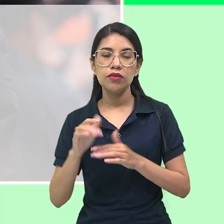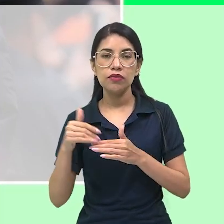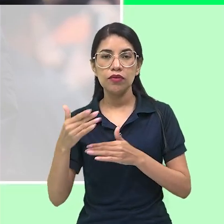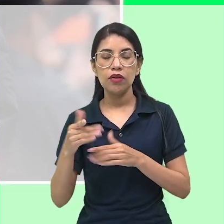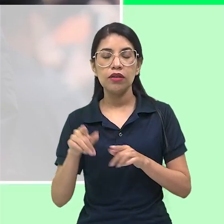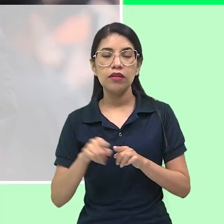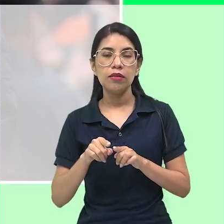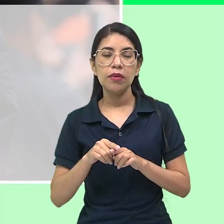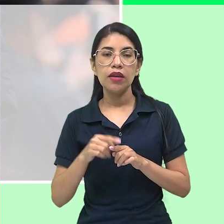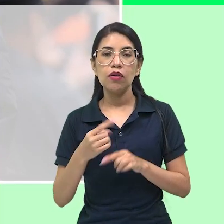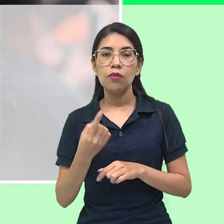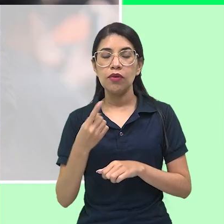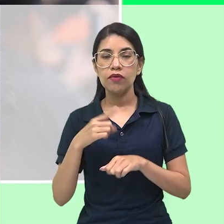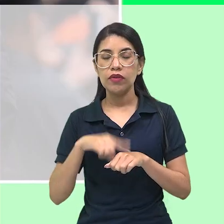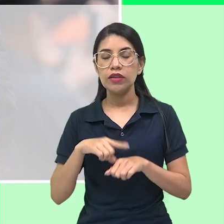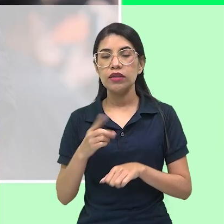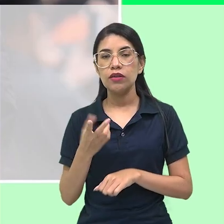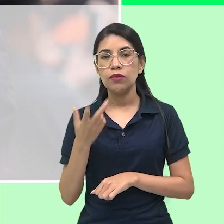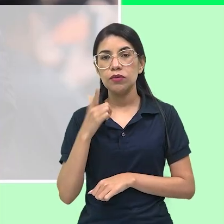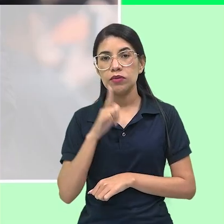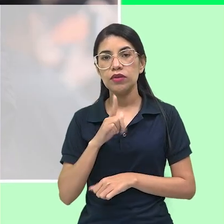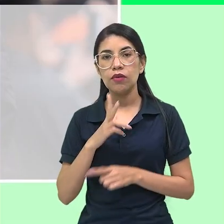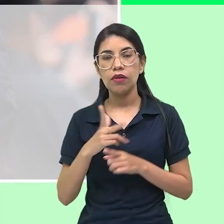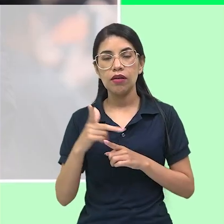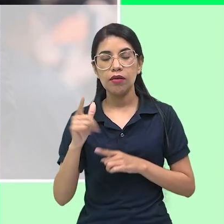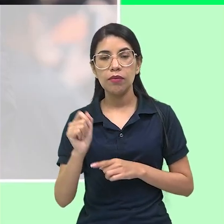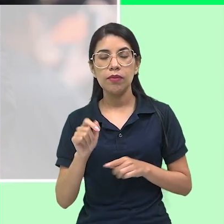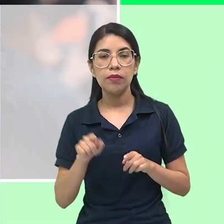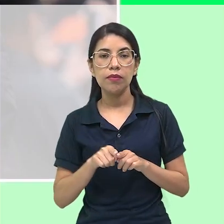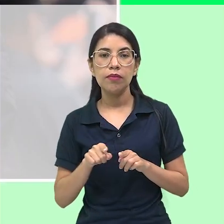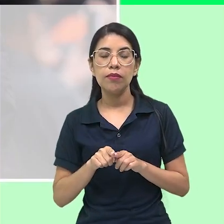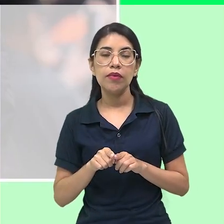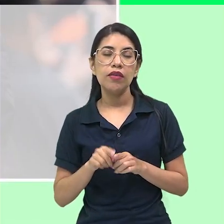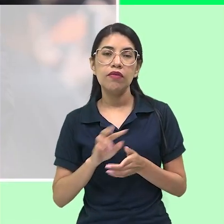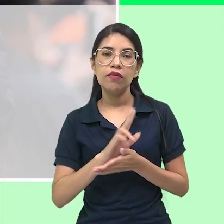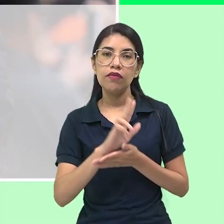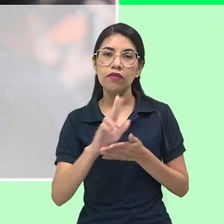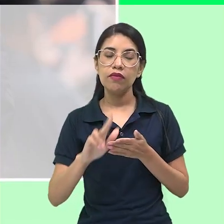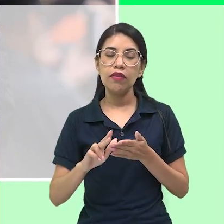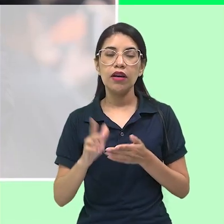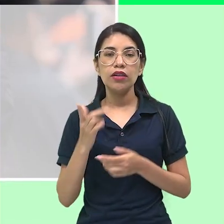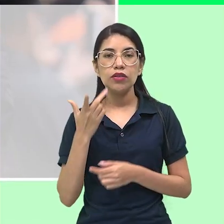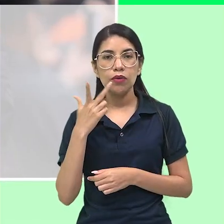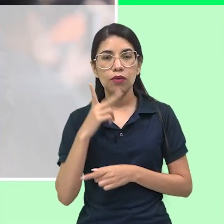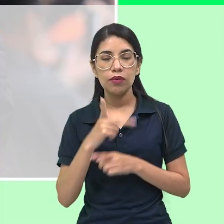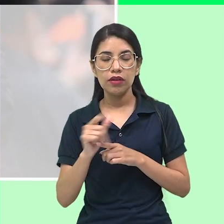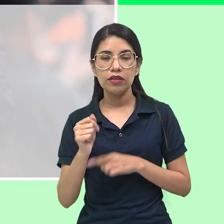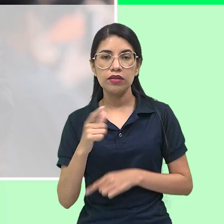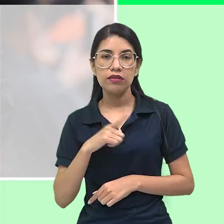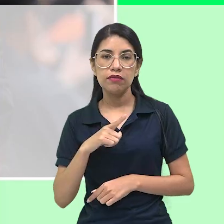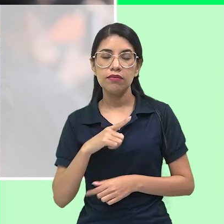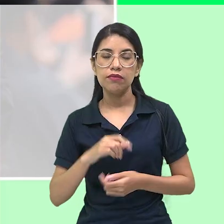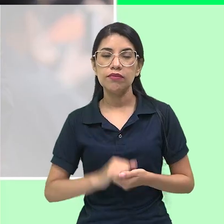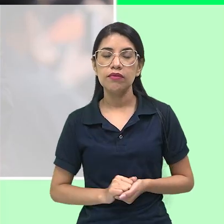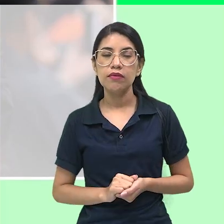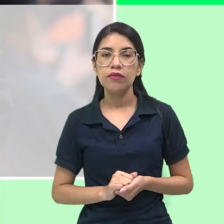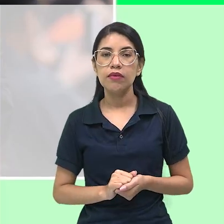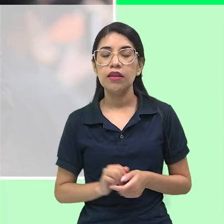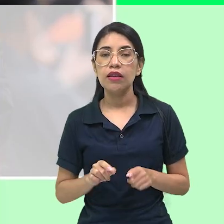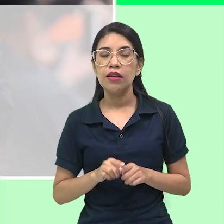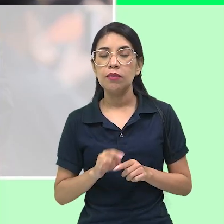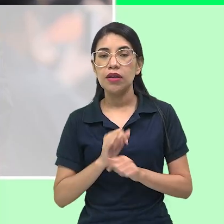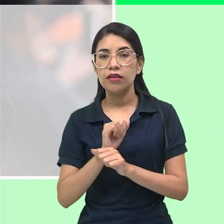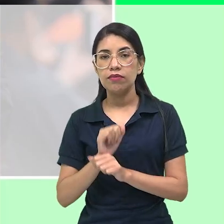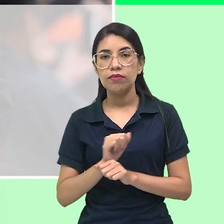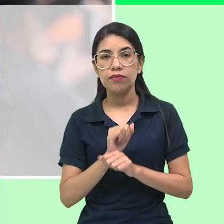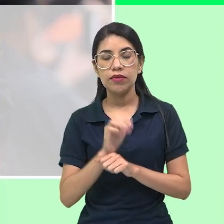de aproveitamento no bastão, 4 vezes de home run e 4 vezes de bases roubadas. É dono da maior defesa